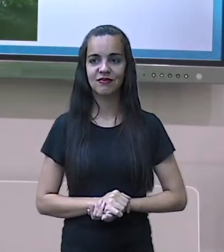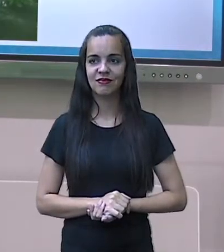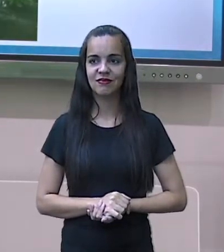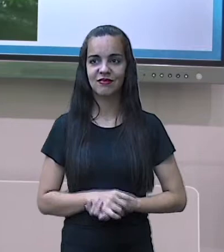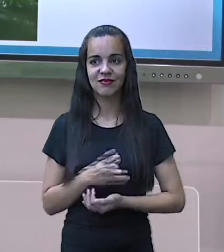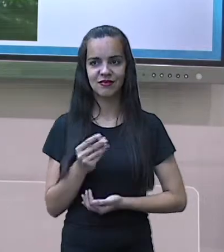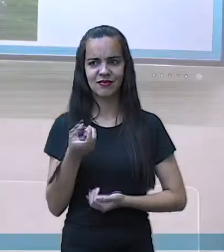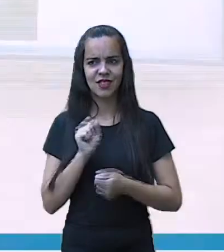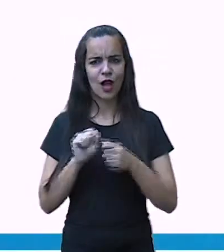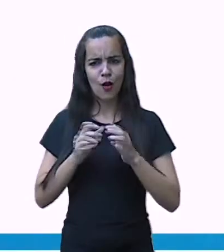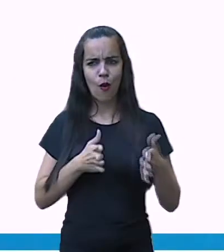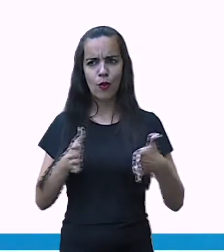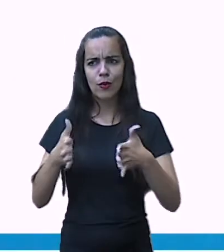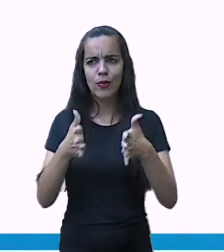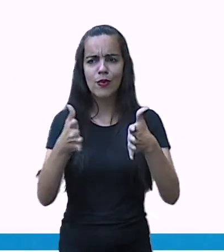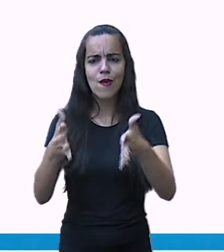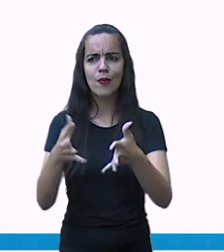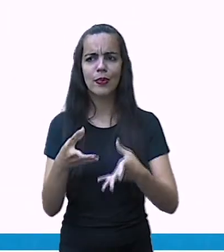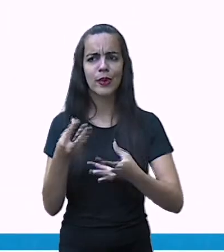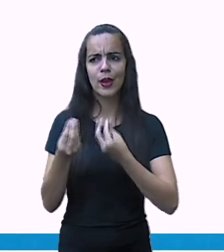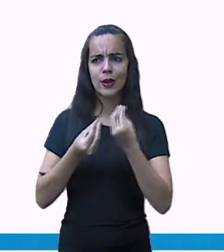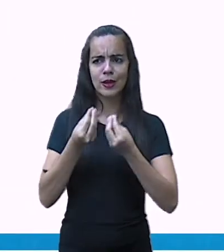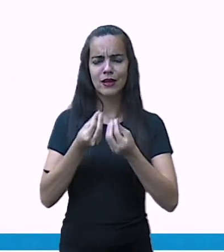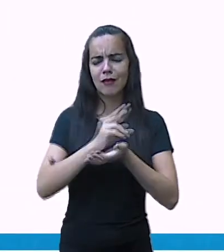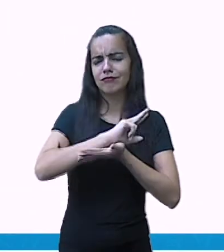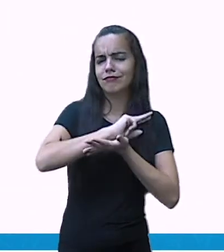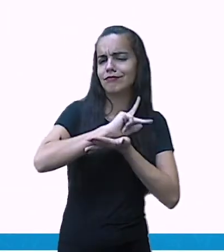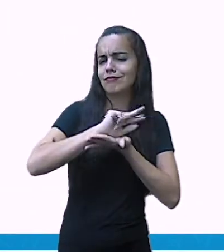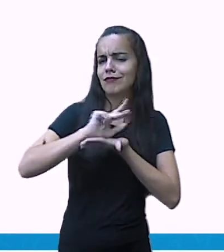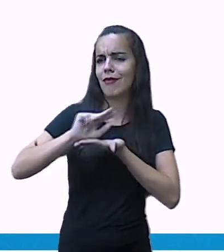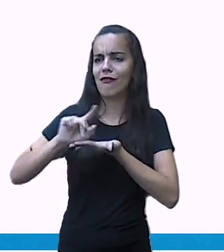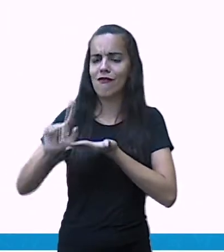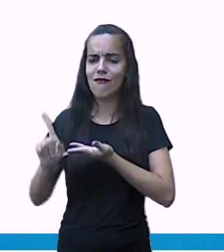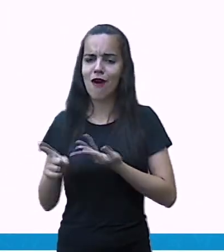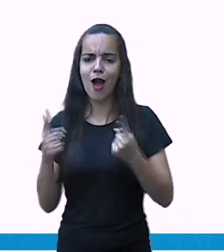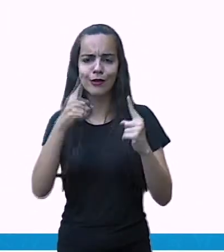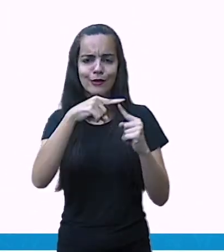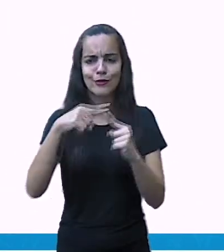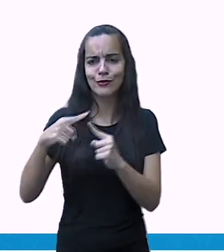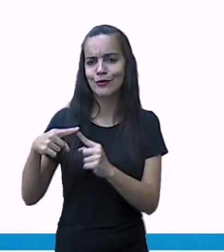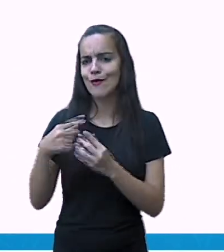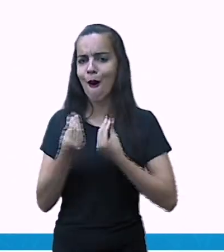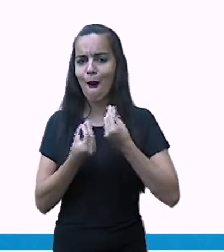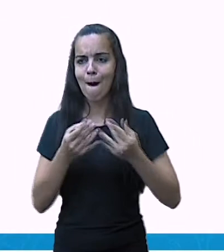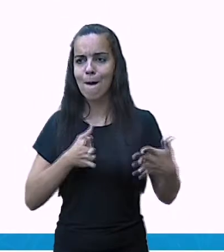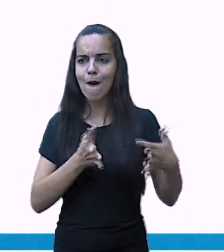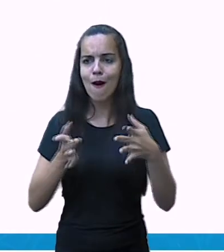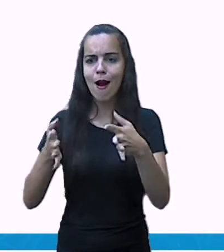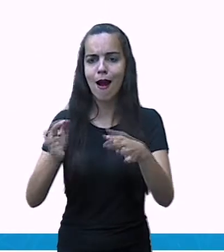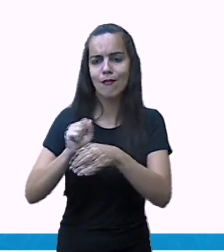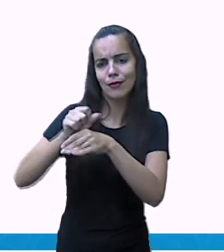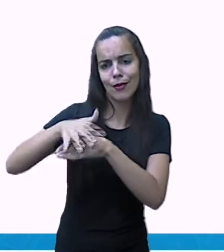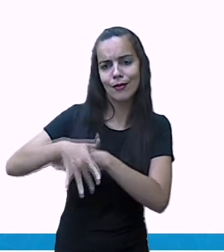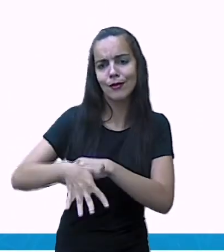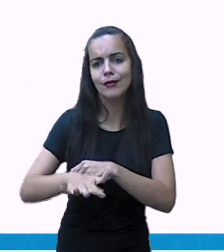Os nossos rios, eles têm de diversas maneiras. Nós podemos observar os rios